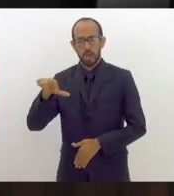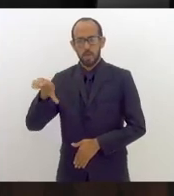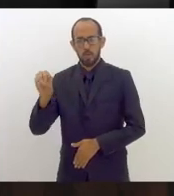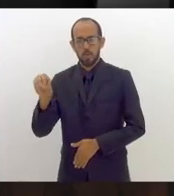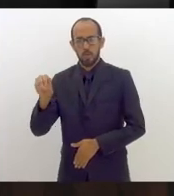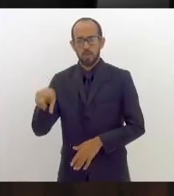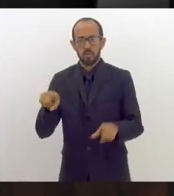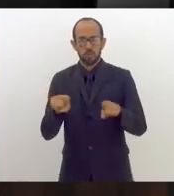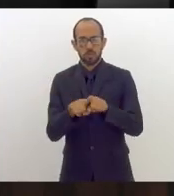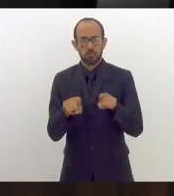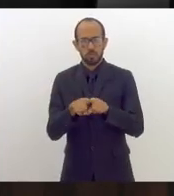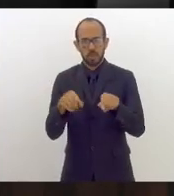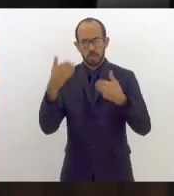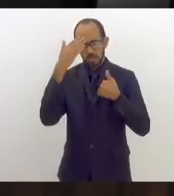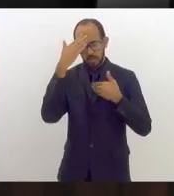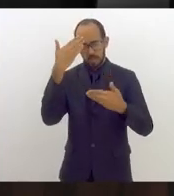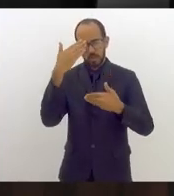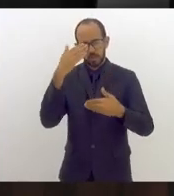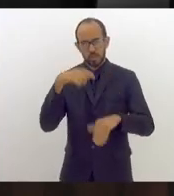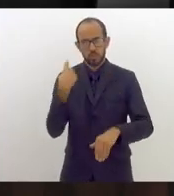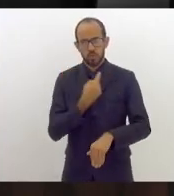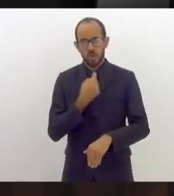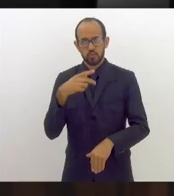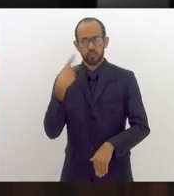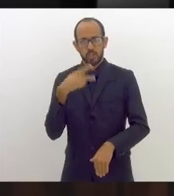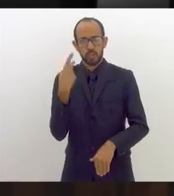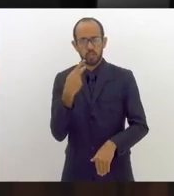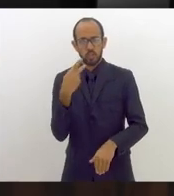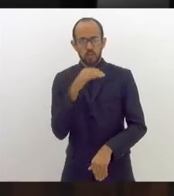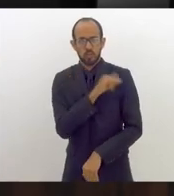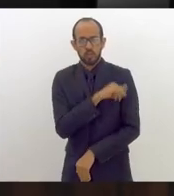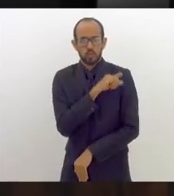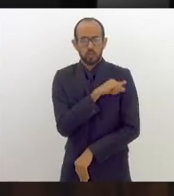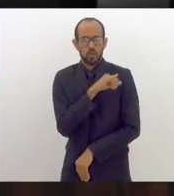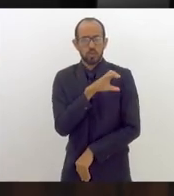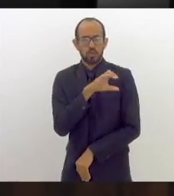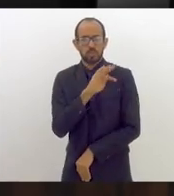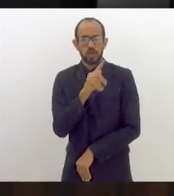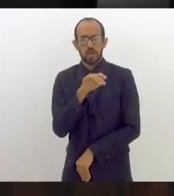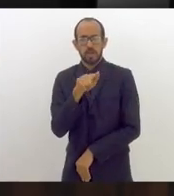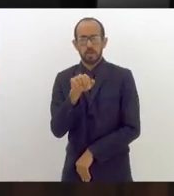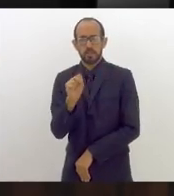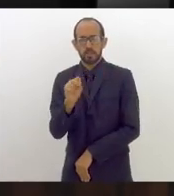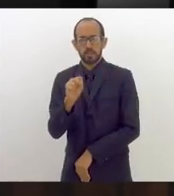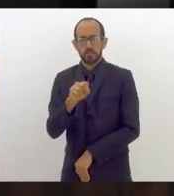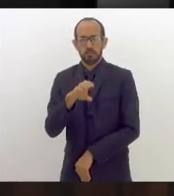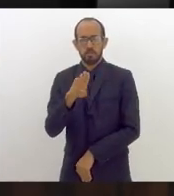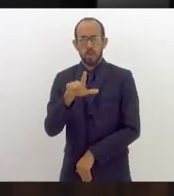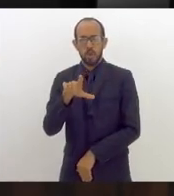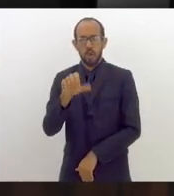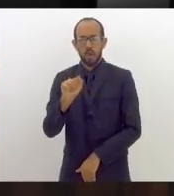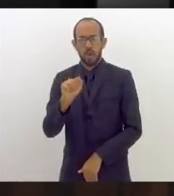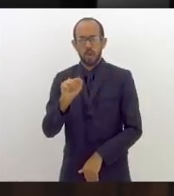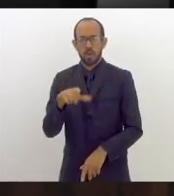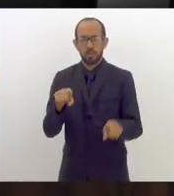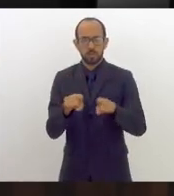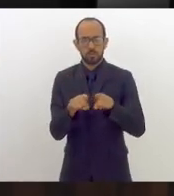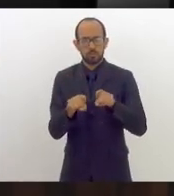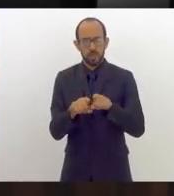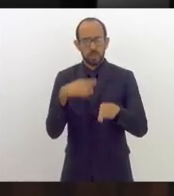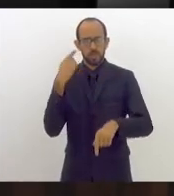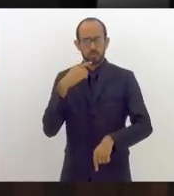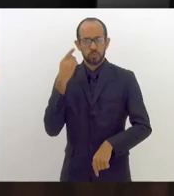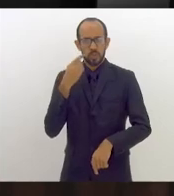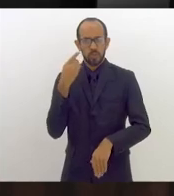agradecer nosso Vereador do Rio Chagas bola ao deputado